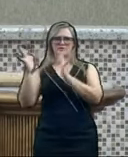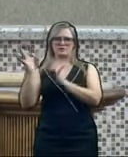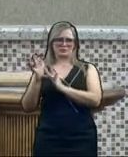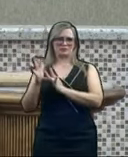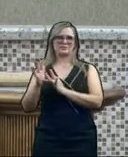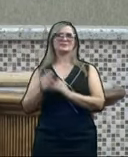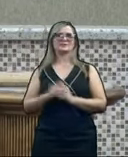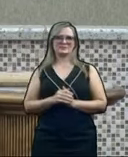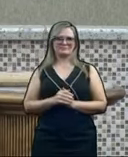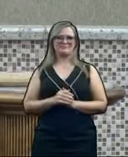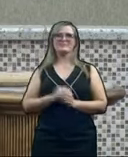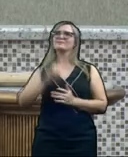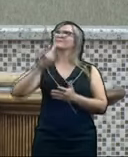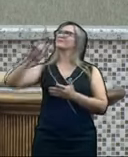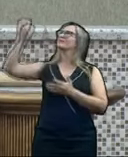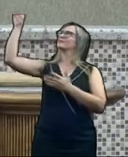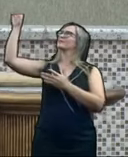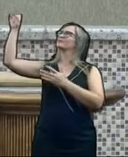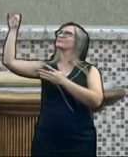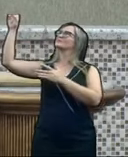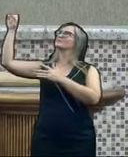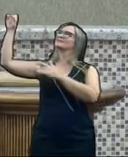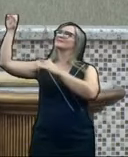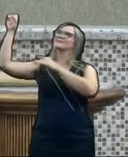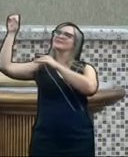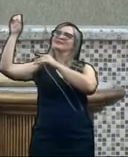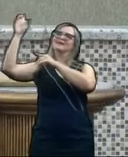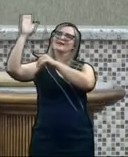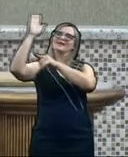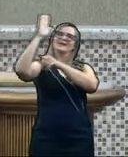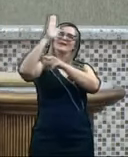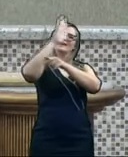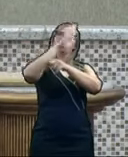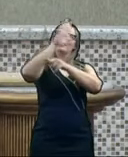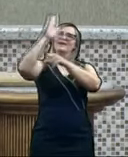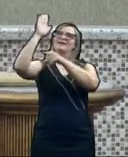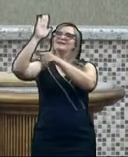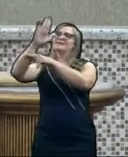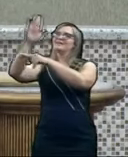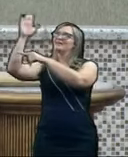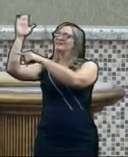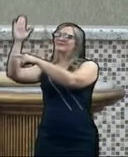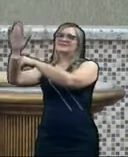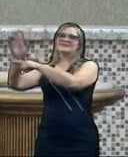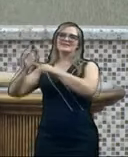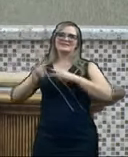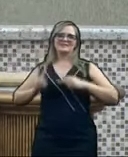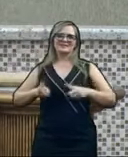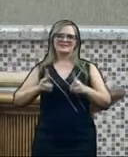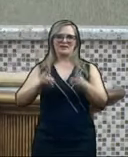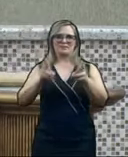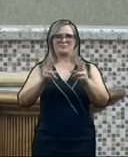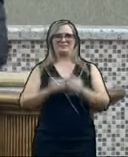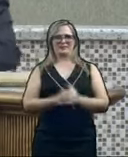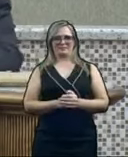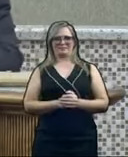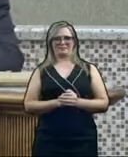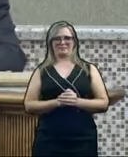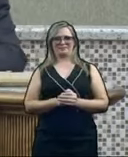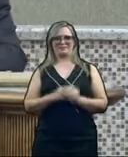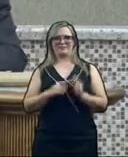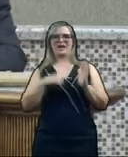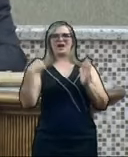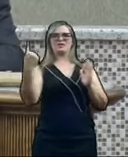será da benção de Deus você não vai ter que lutar mais contra homem porque você já venceu a batalha da